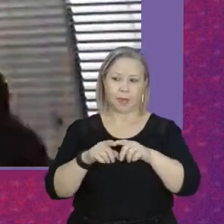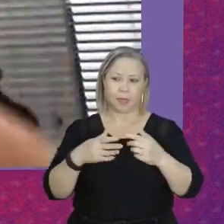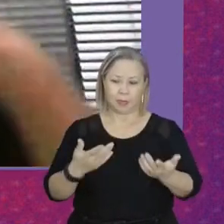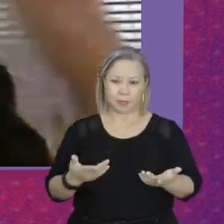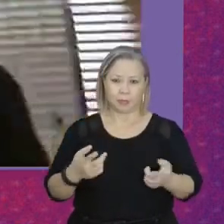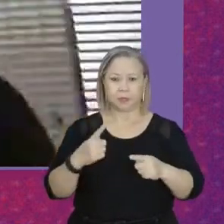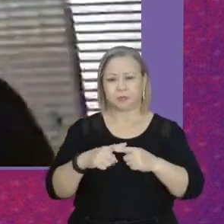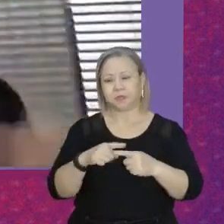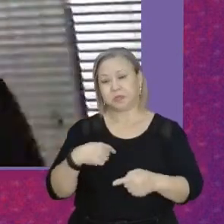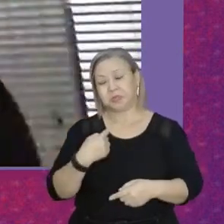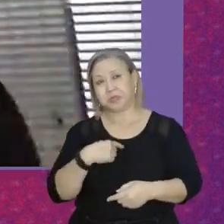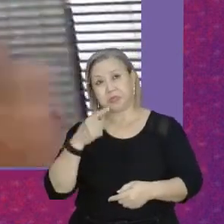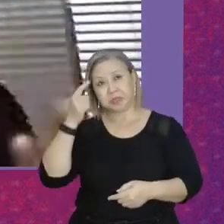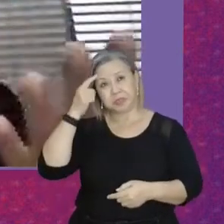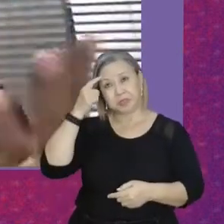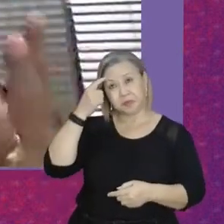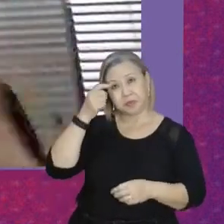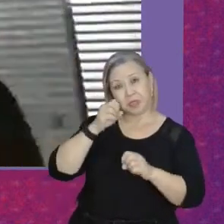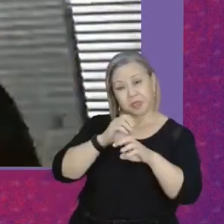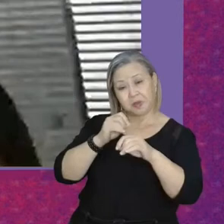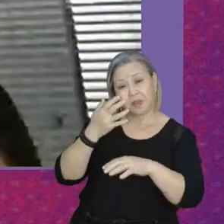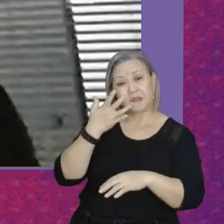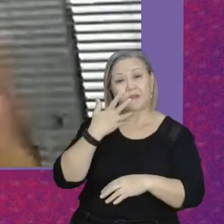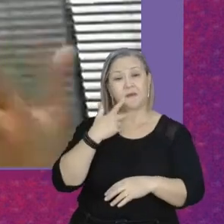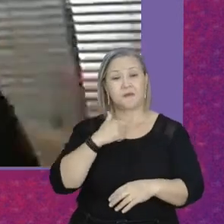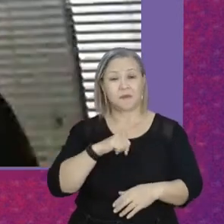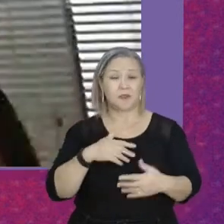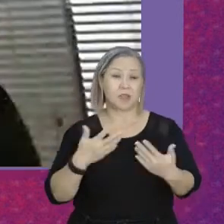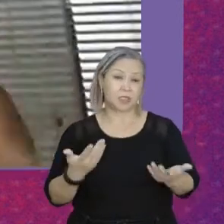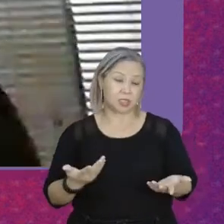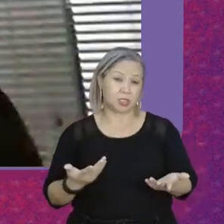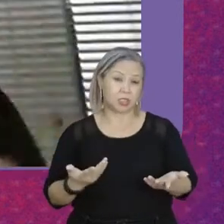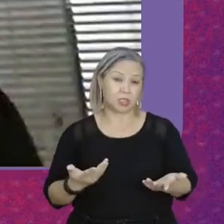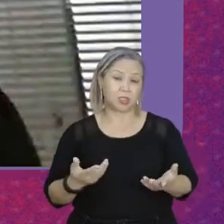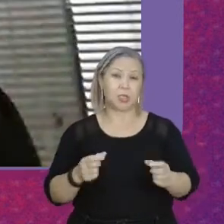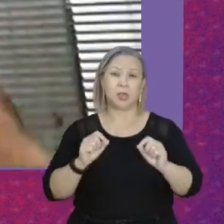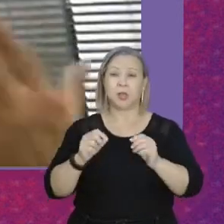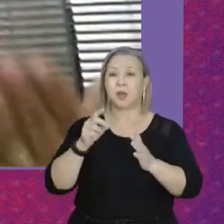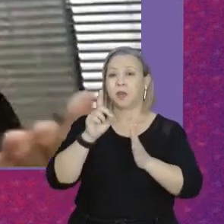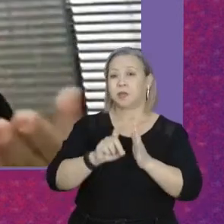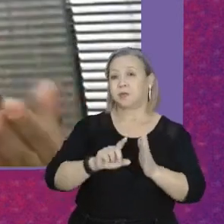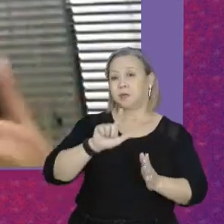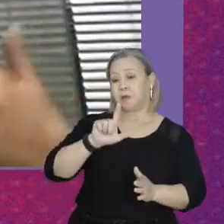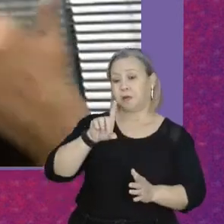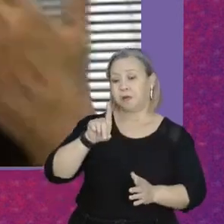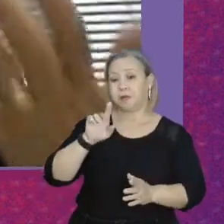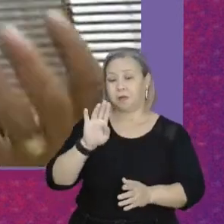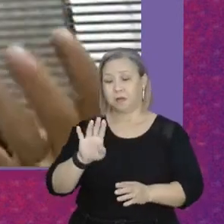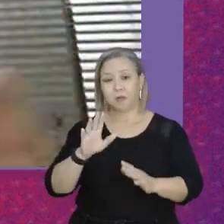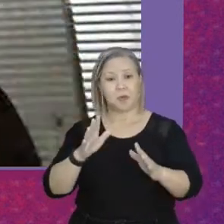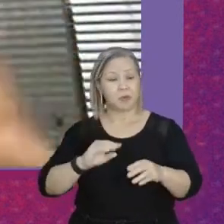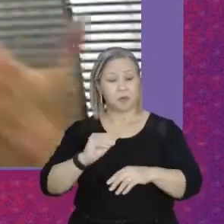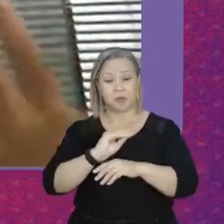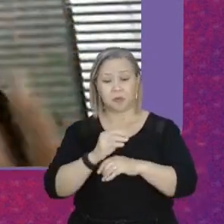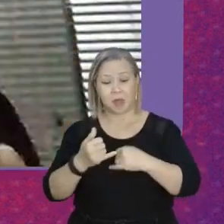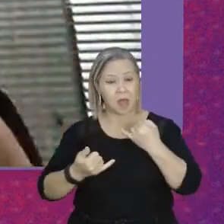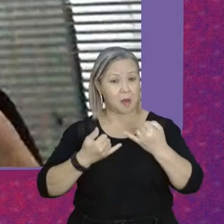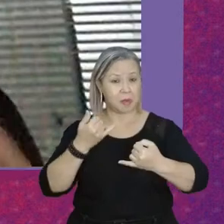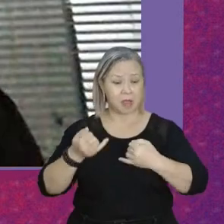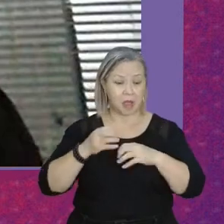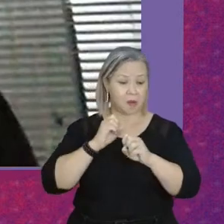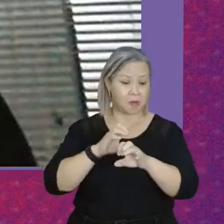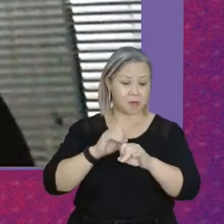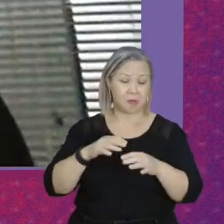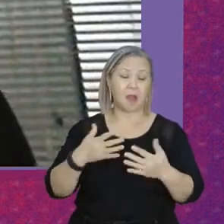porque se a gente pensar na educação infantil, né, quais são as diretrizes, quais são as premissas, o cuidar, o brincar e o